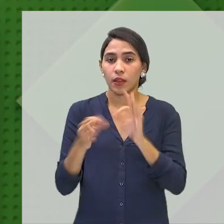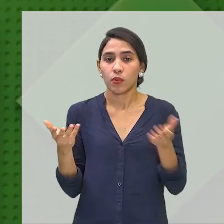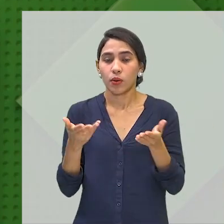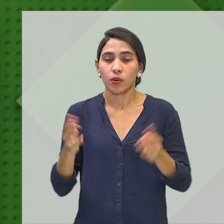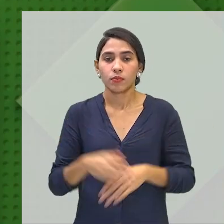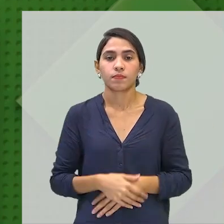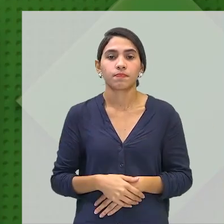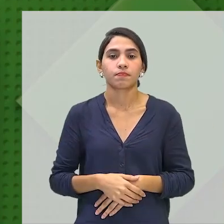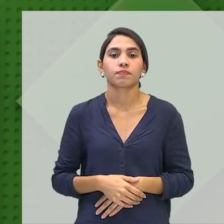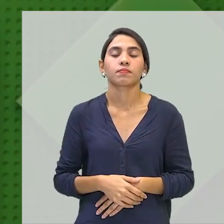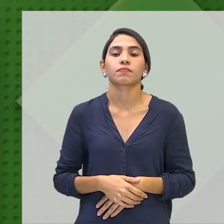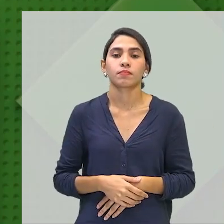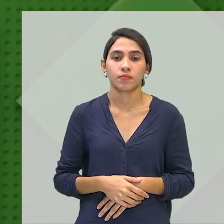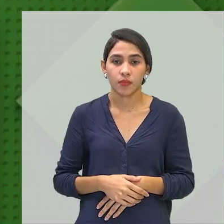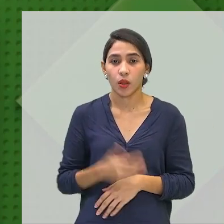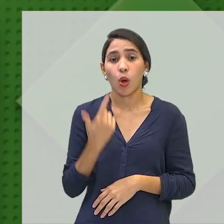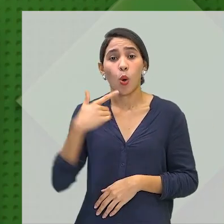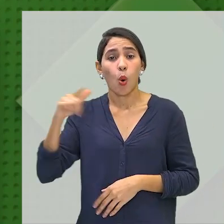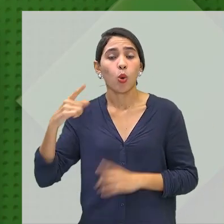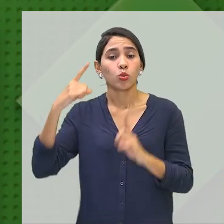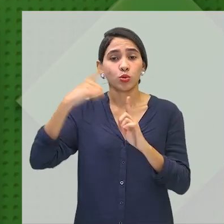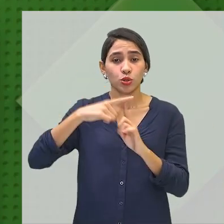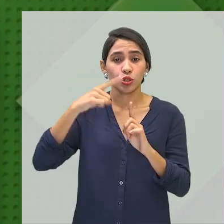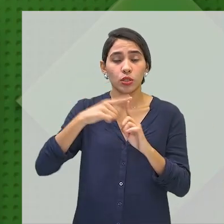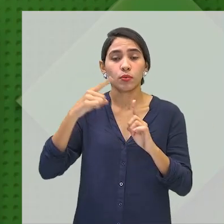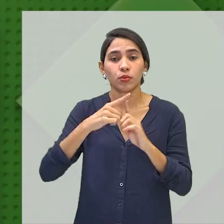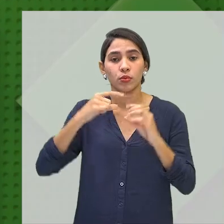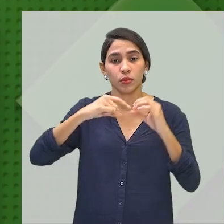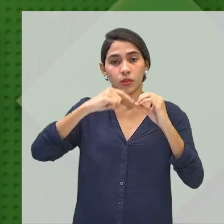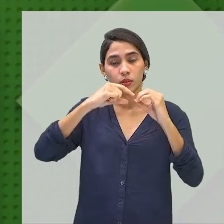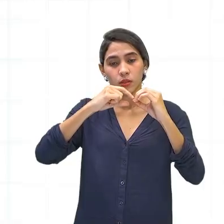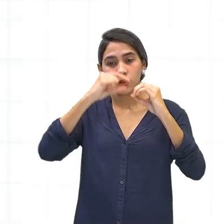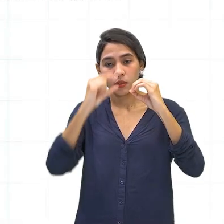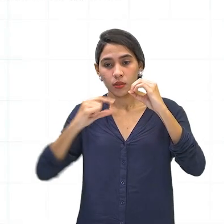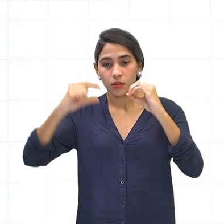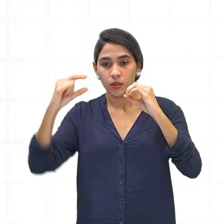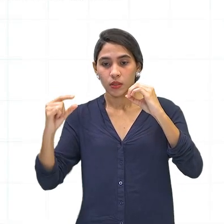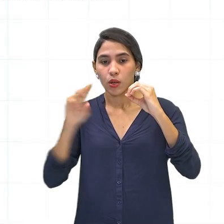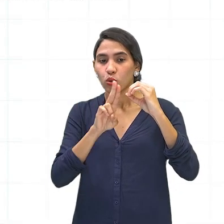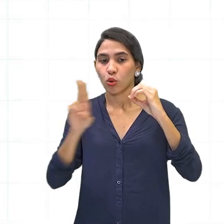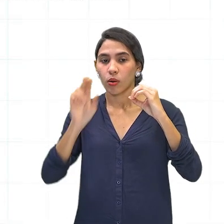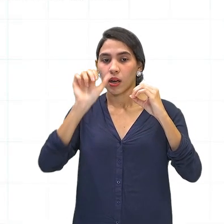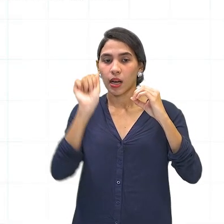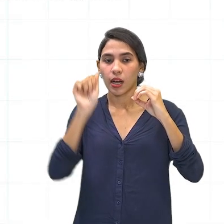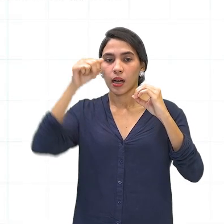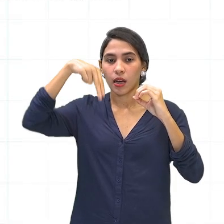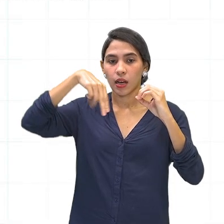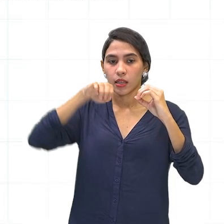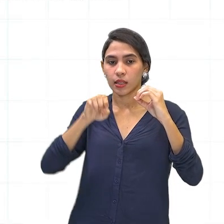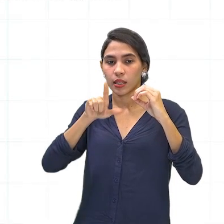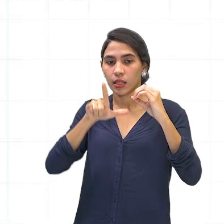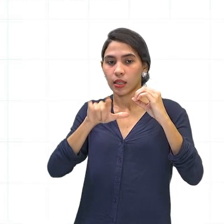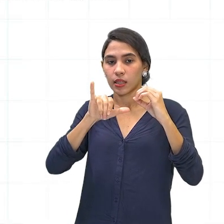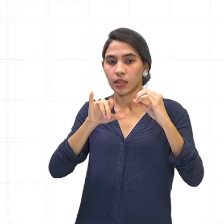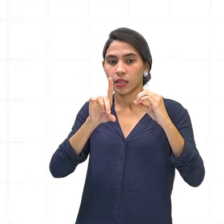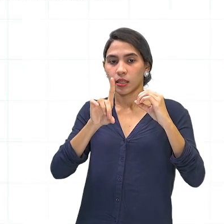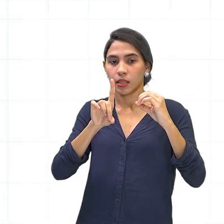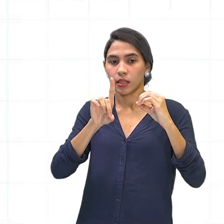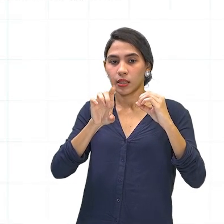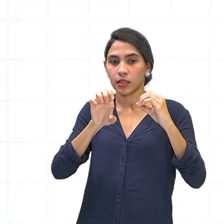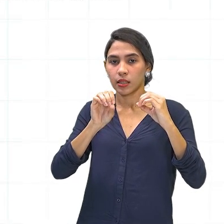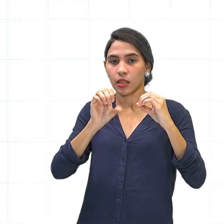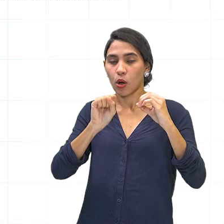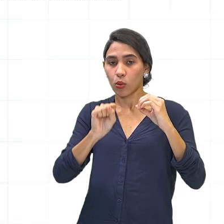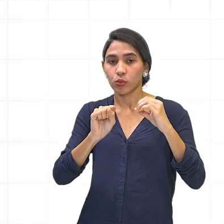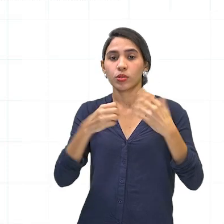momento. Agora a gente vai ver um outro grupo de invertebrados, que são os anelídeos. E como o nome diz, né, esses animais aí